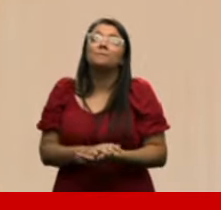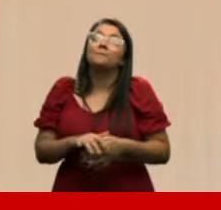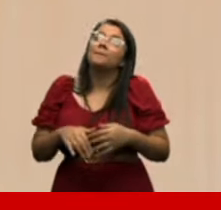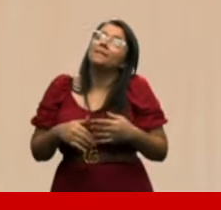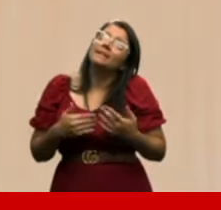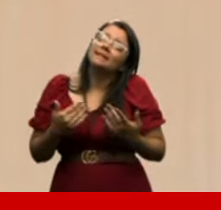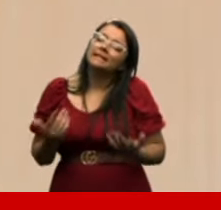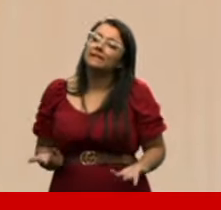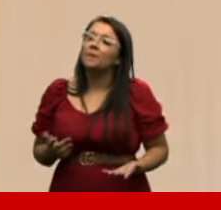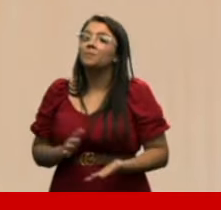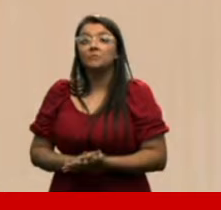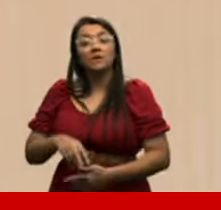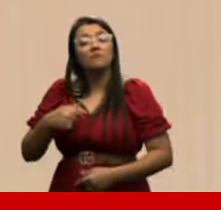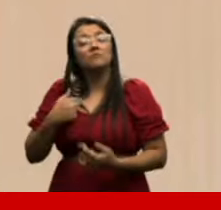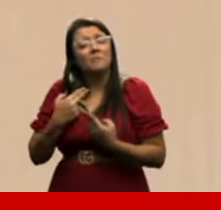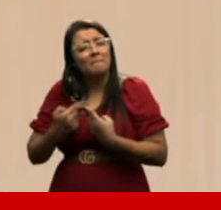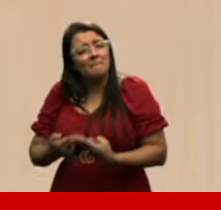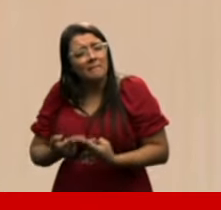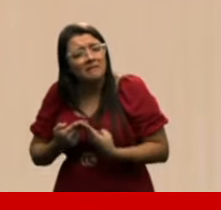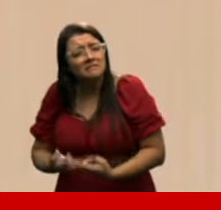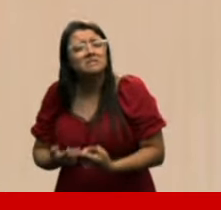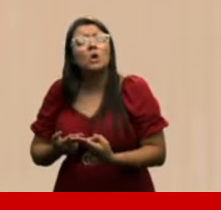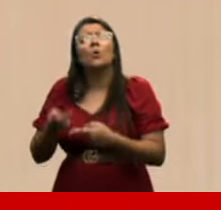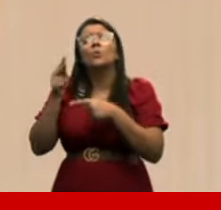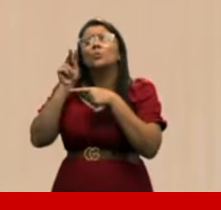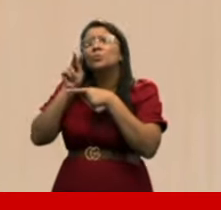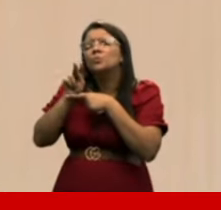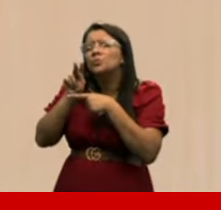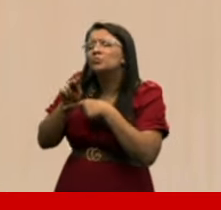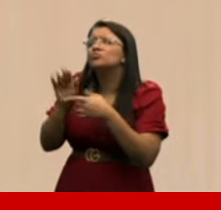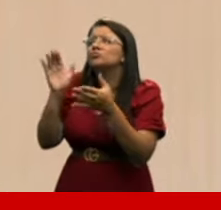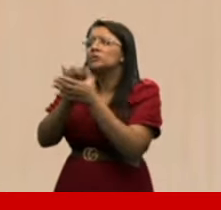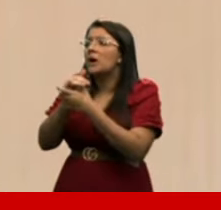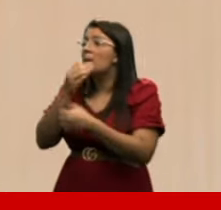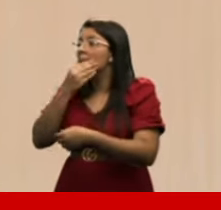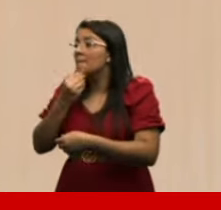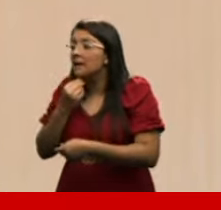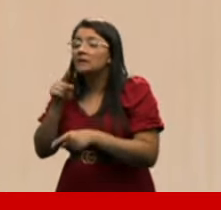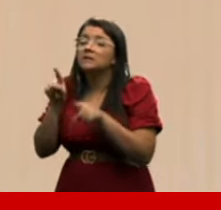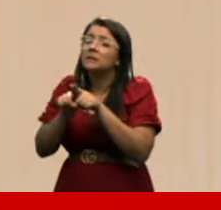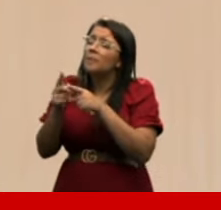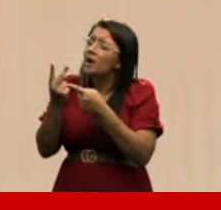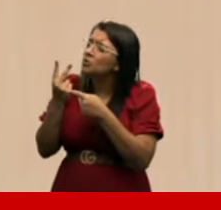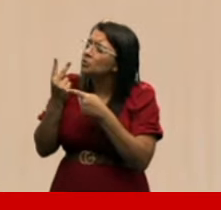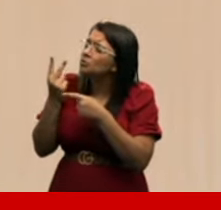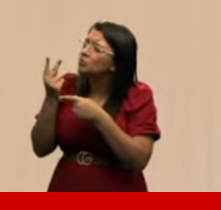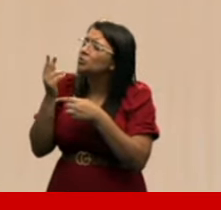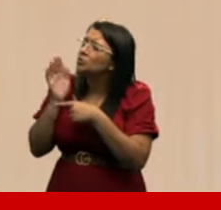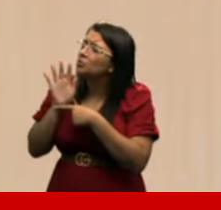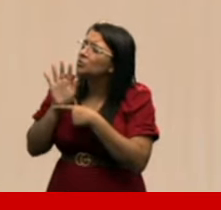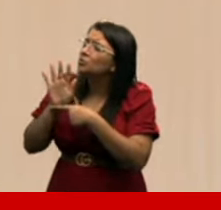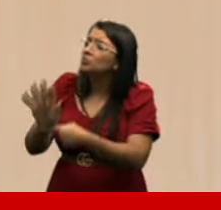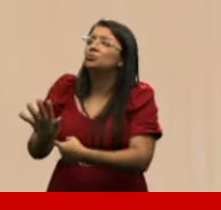Então, seja paciente, cuide do seu marido, ajude ele na hora que ele